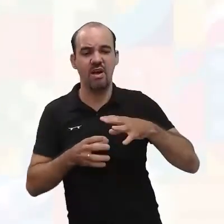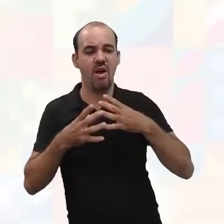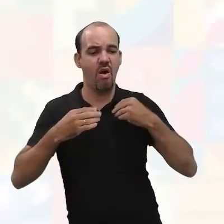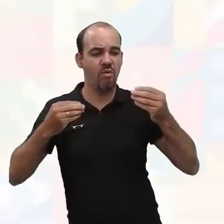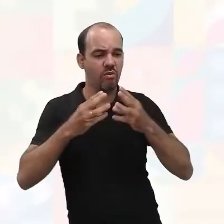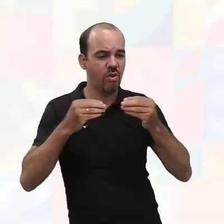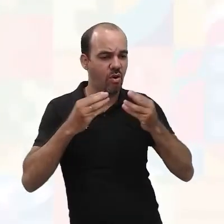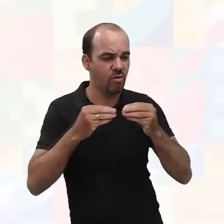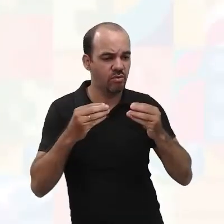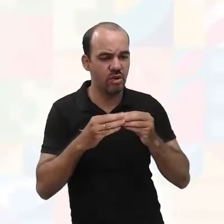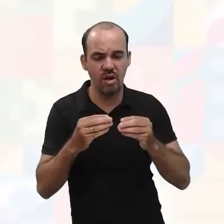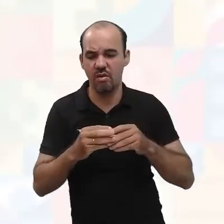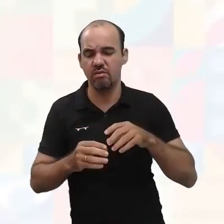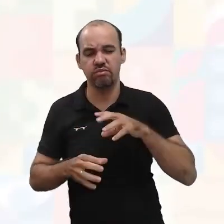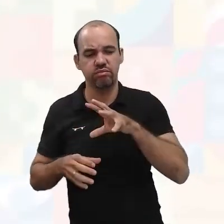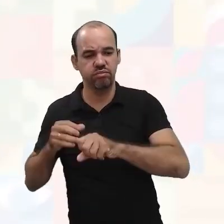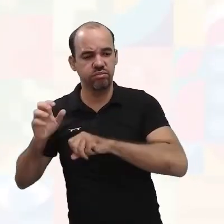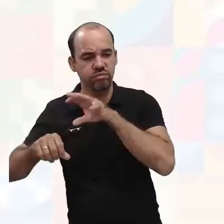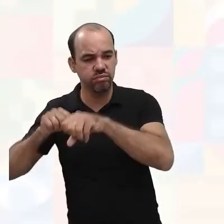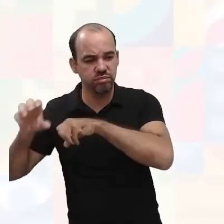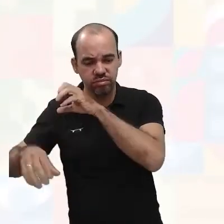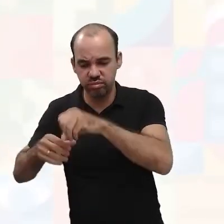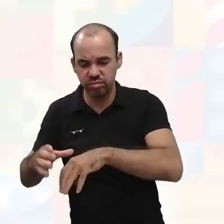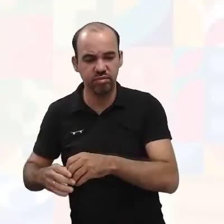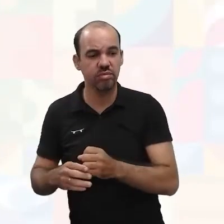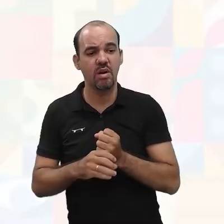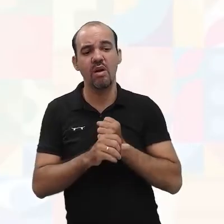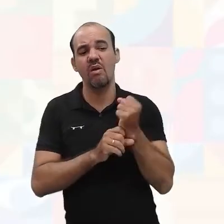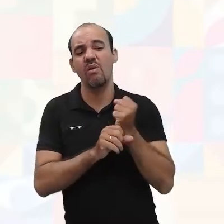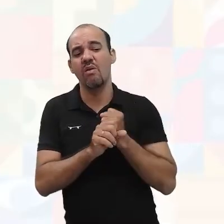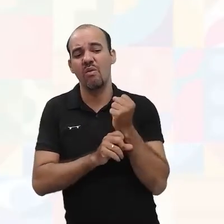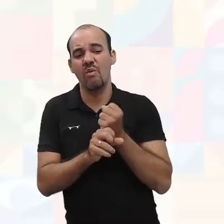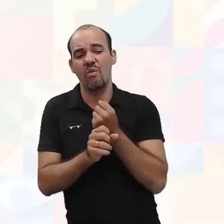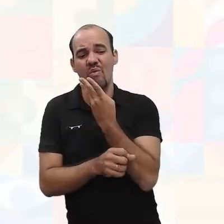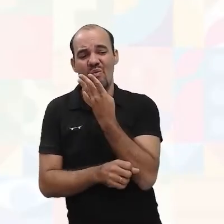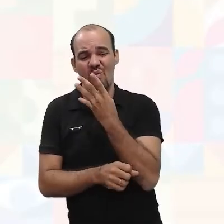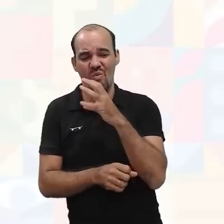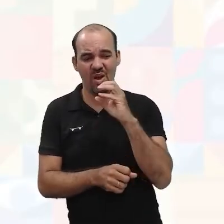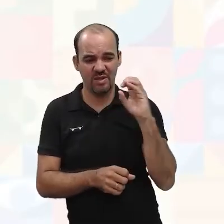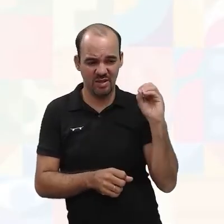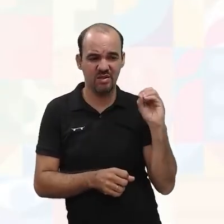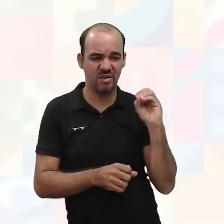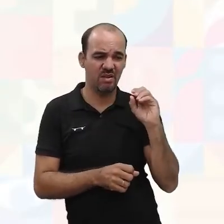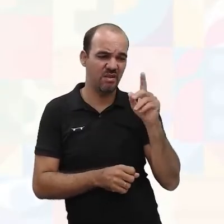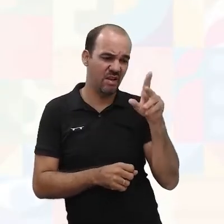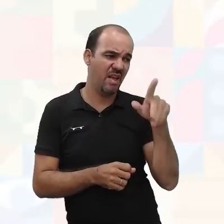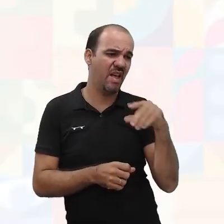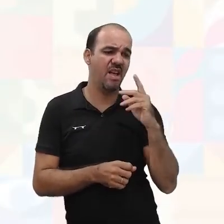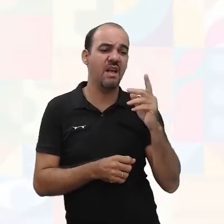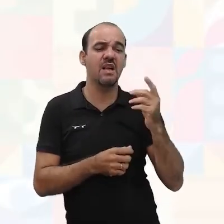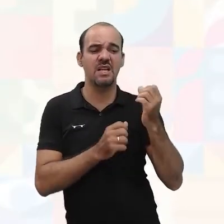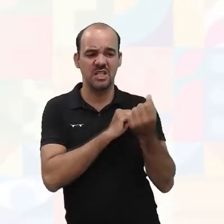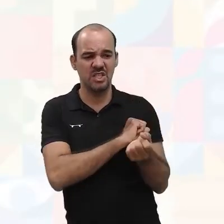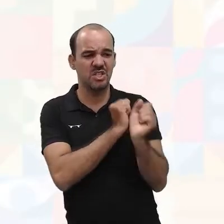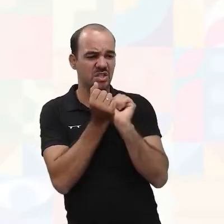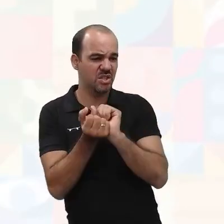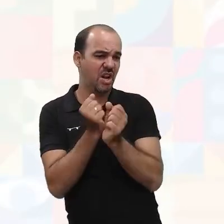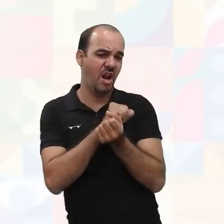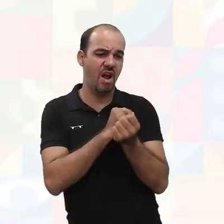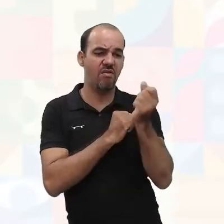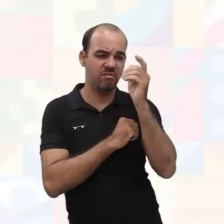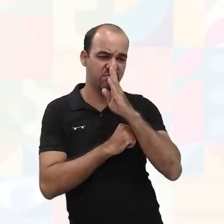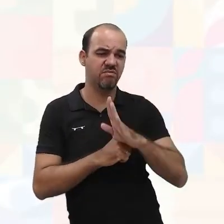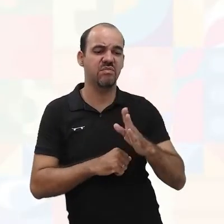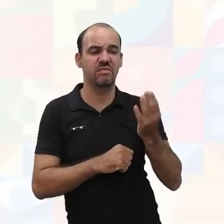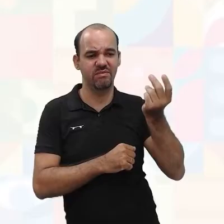né? Onde por mais quase 400 anos a nossa força de trabalho foi majoritariamente uma mão de obra escravizada, ou seja,